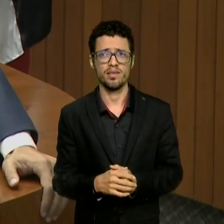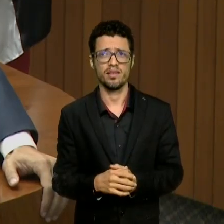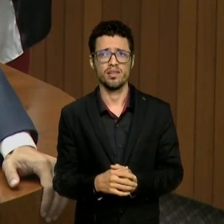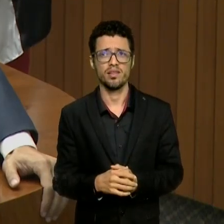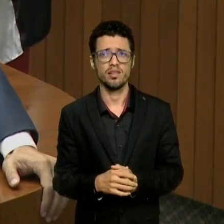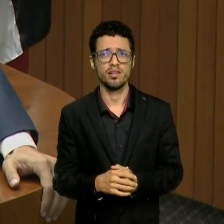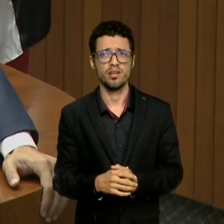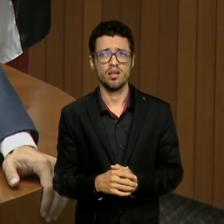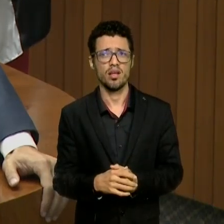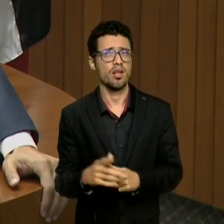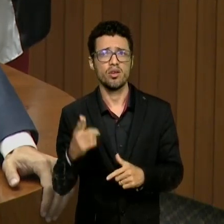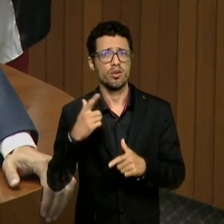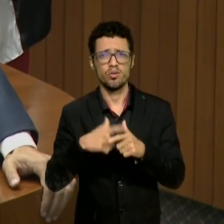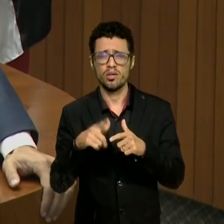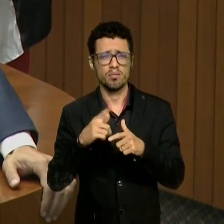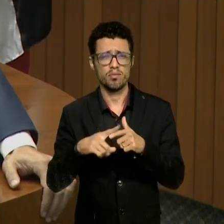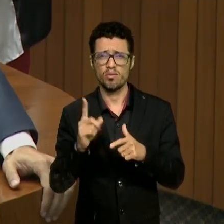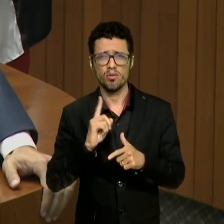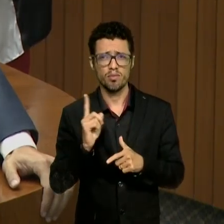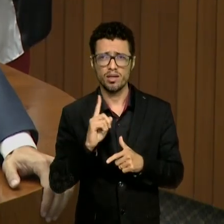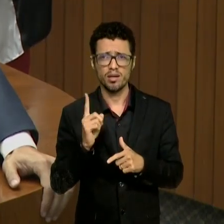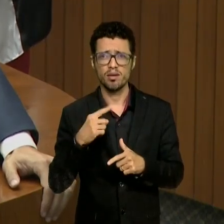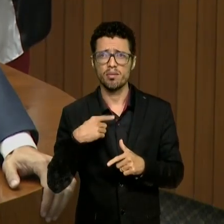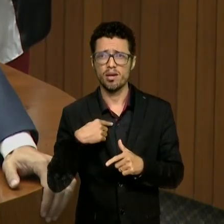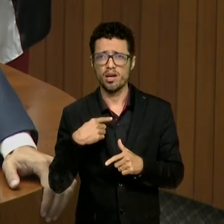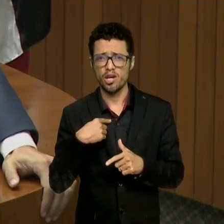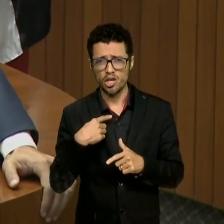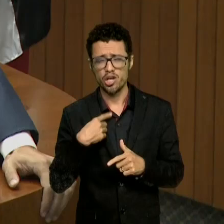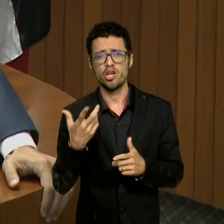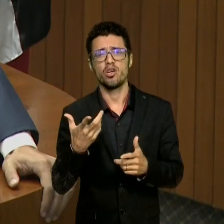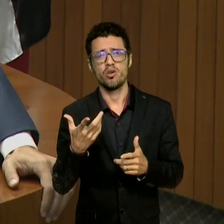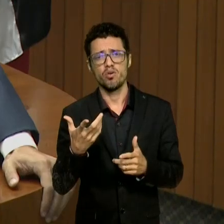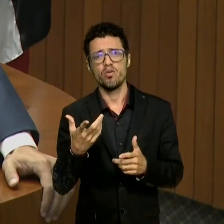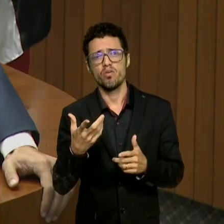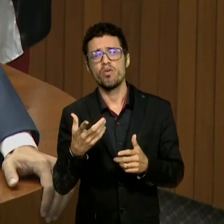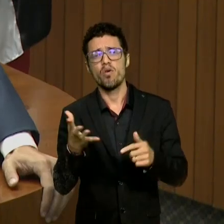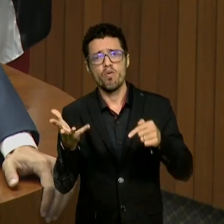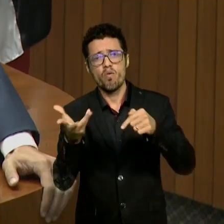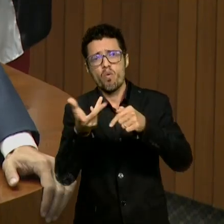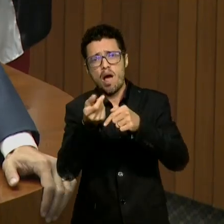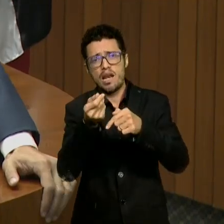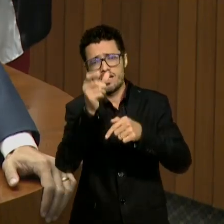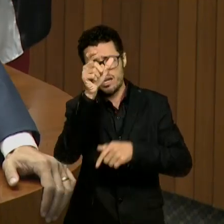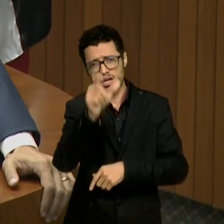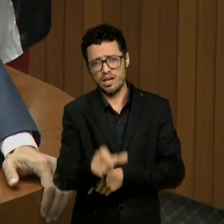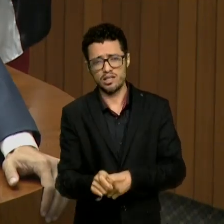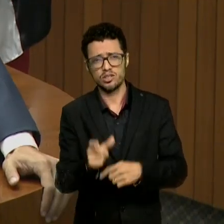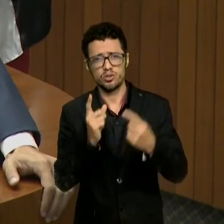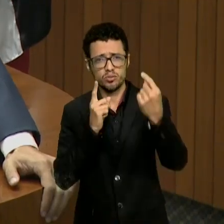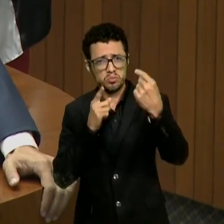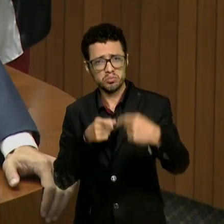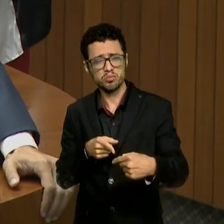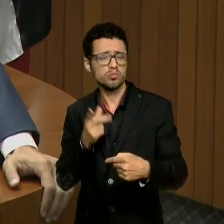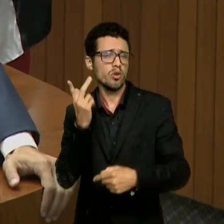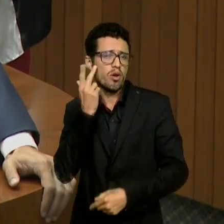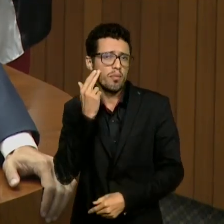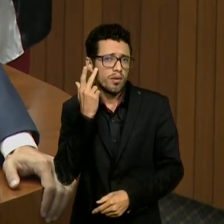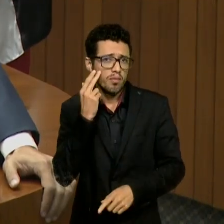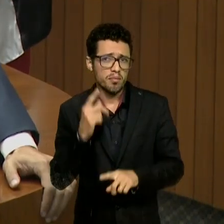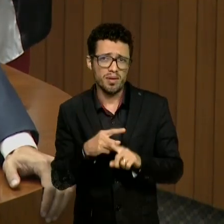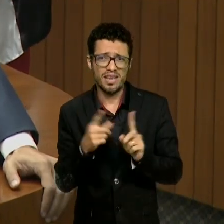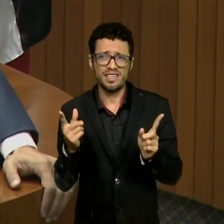nenhum problema de exaltar a qualidade de adversário. Mas, esses argumentos, ah, porque o Flávio Dino não está